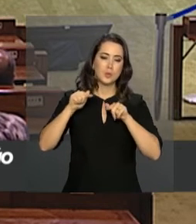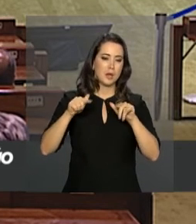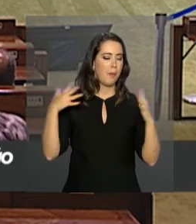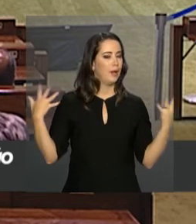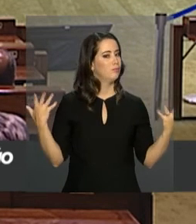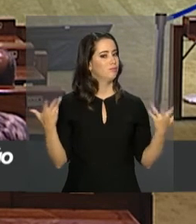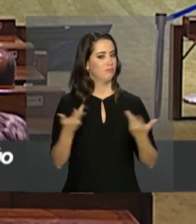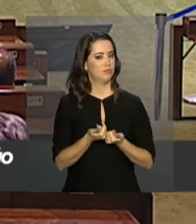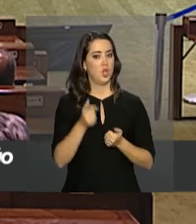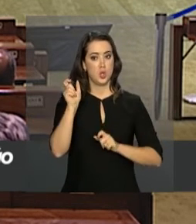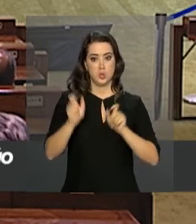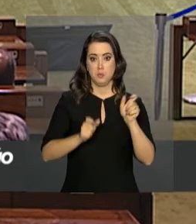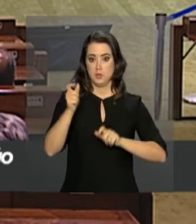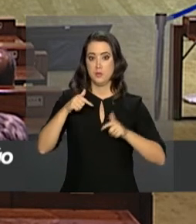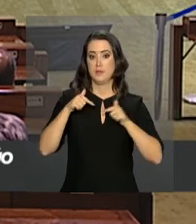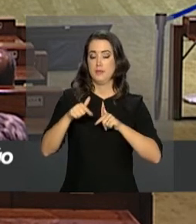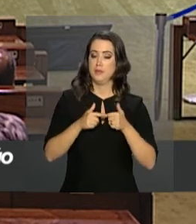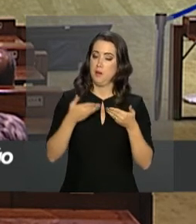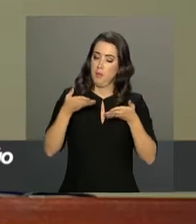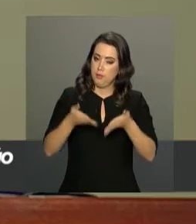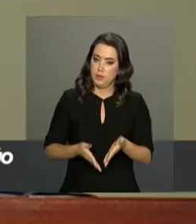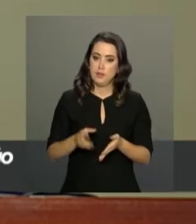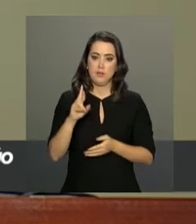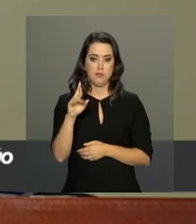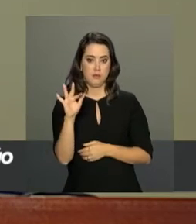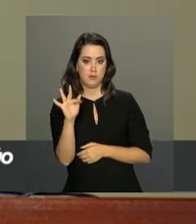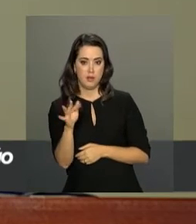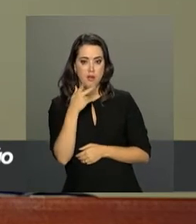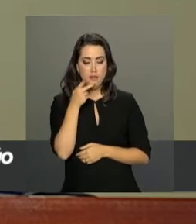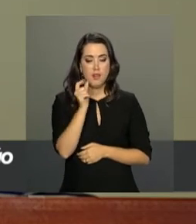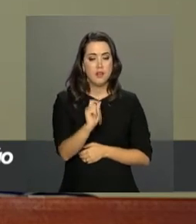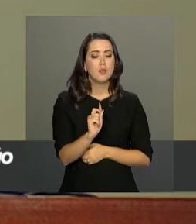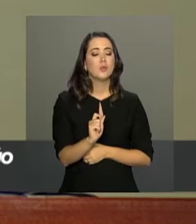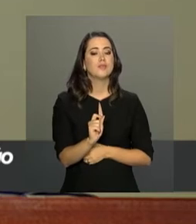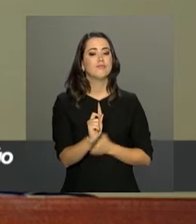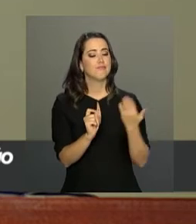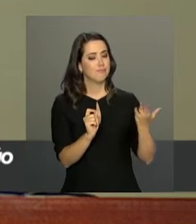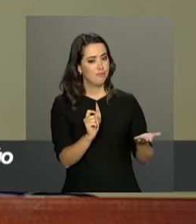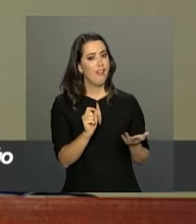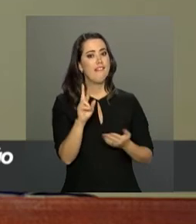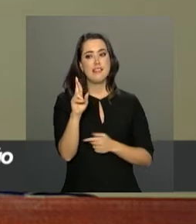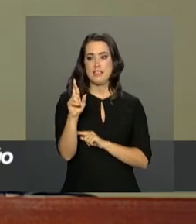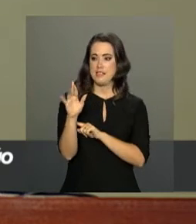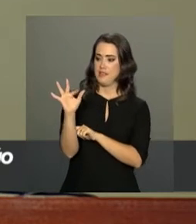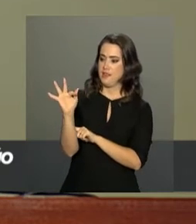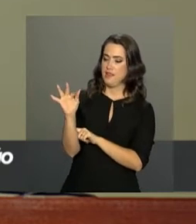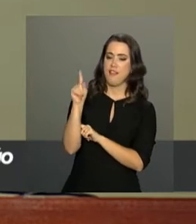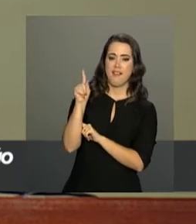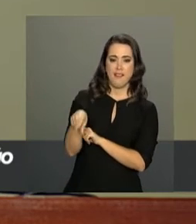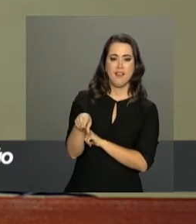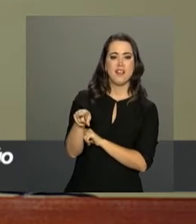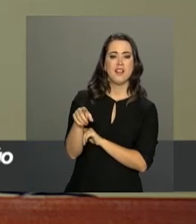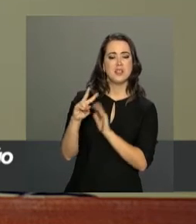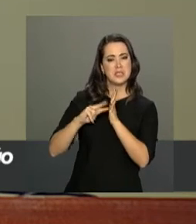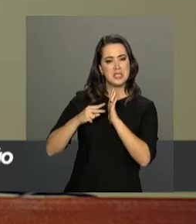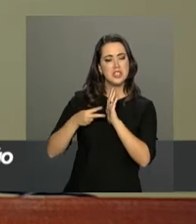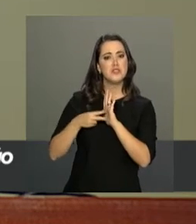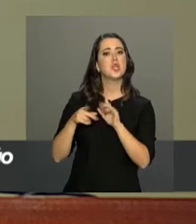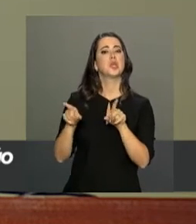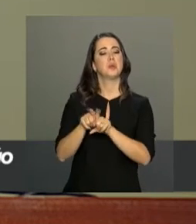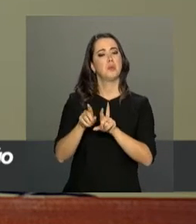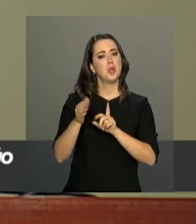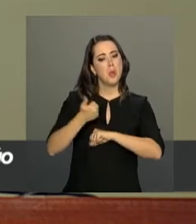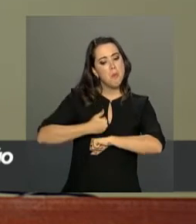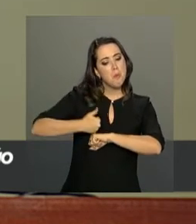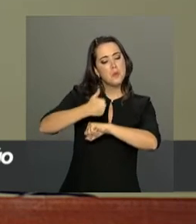na receita federal por isso eu posso dizer que a receita é sinônimo de profissionalismo e